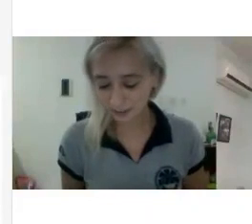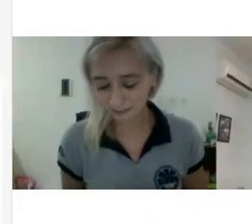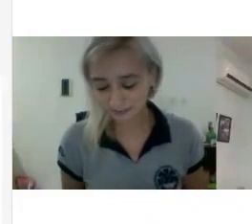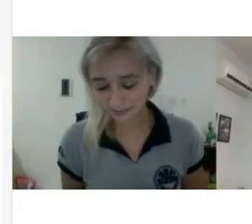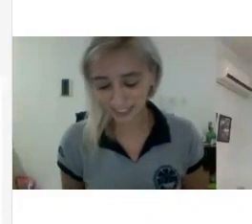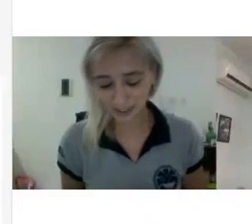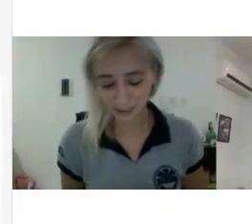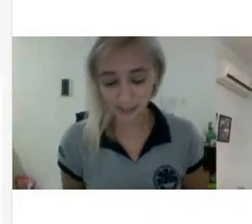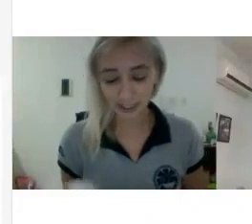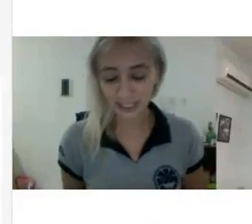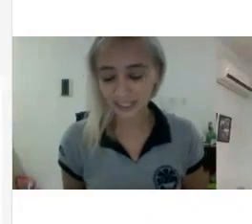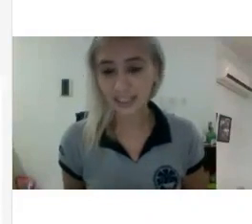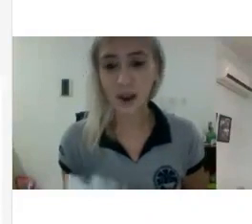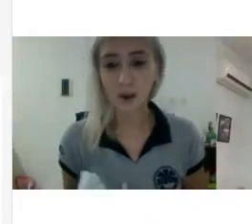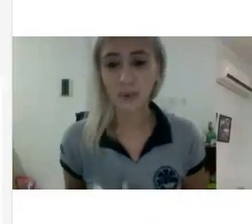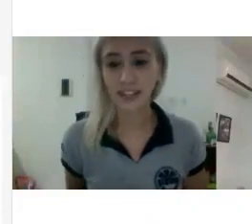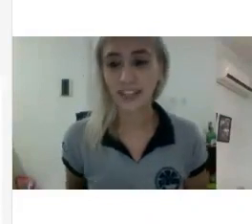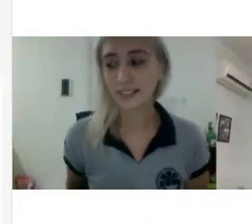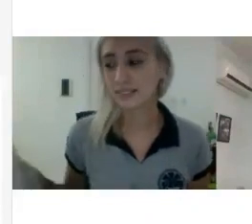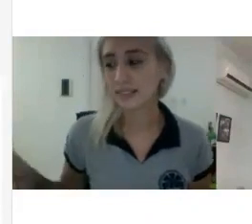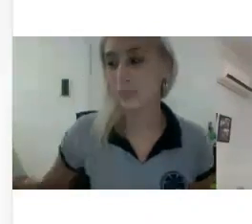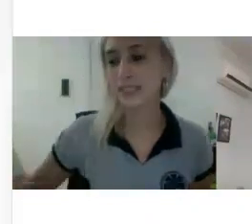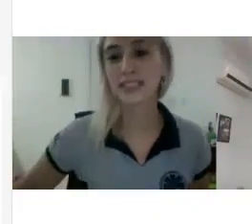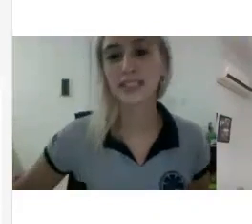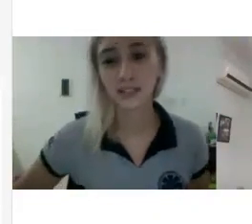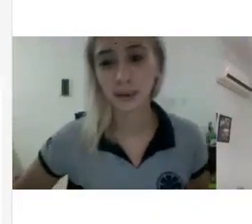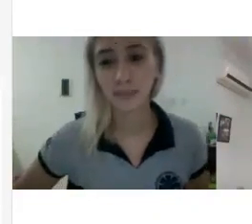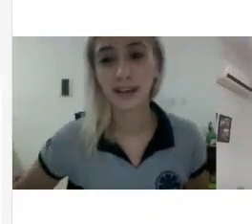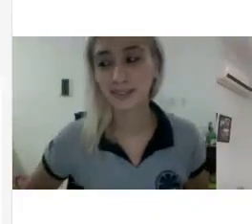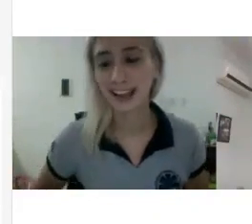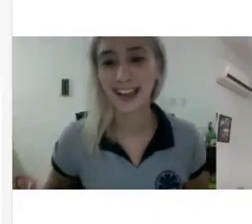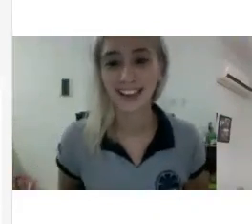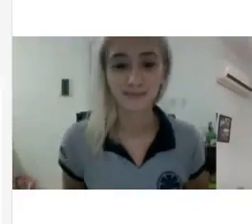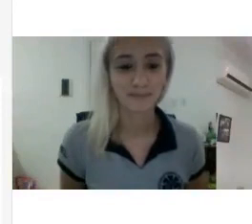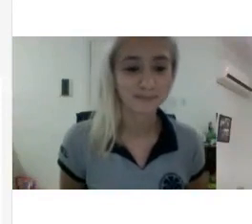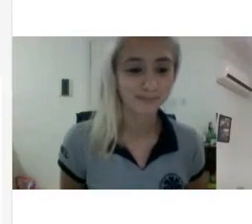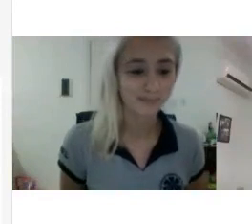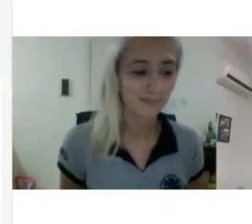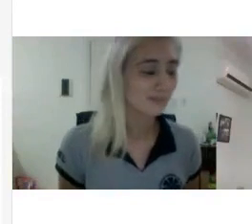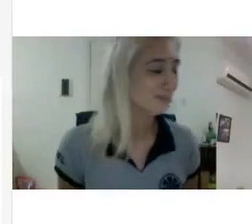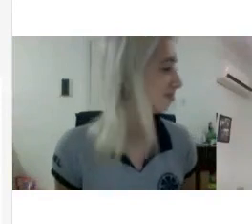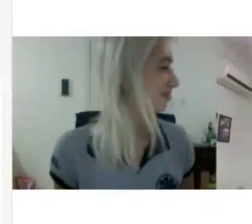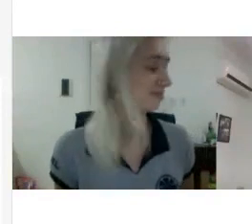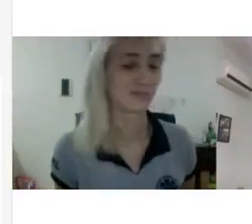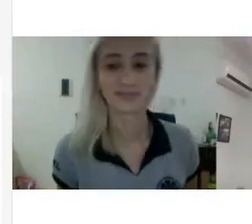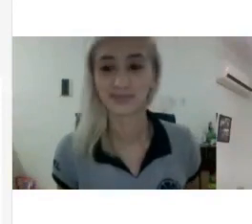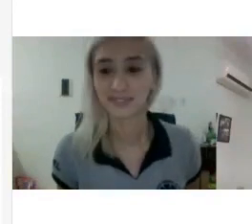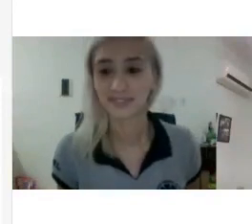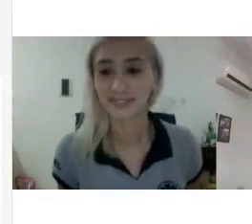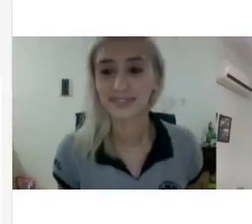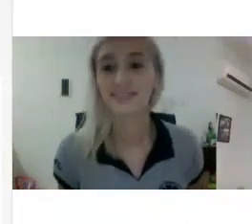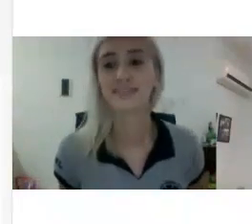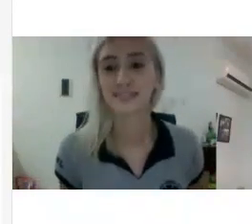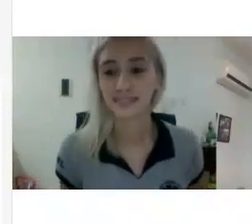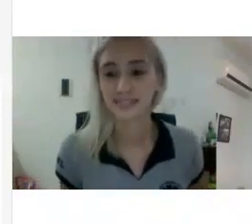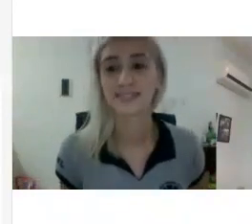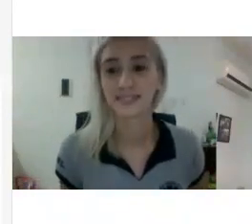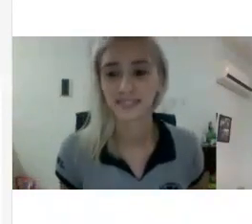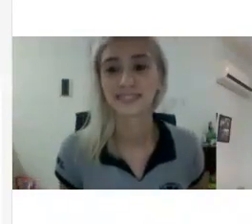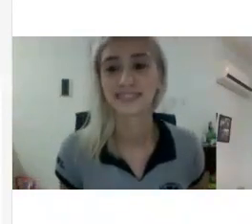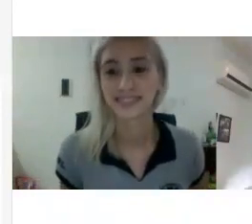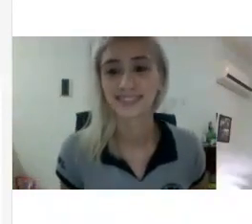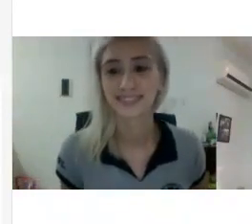Então, é um livro essencial para quem está pesquisando e trabalhando na área. Ele está disponível no blog, o primeiro,